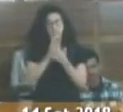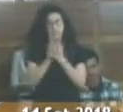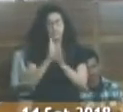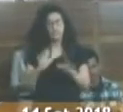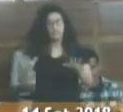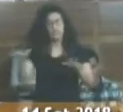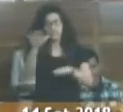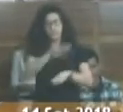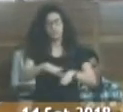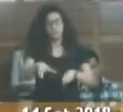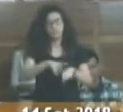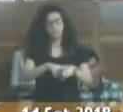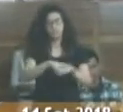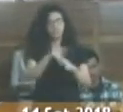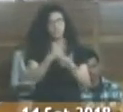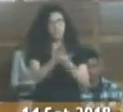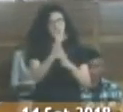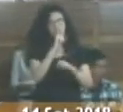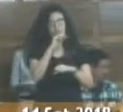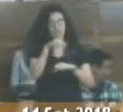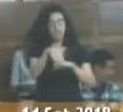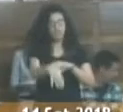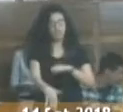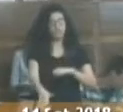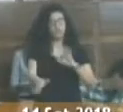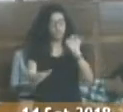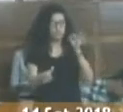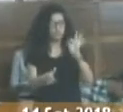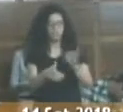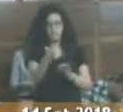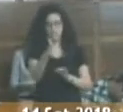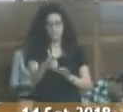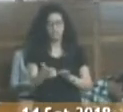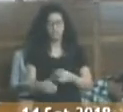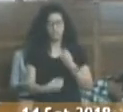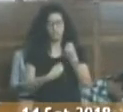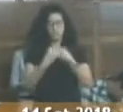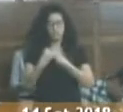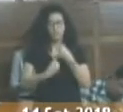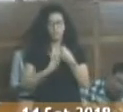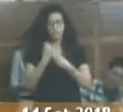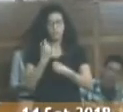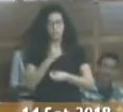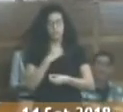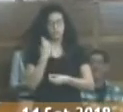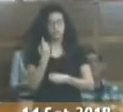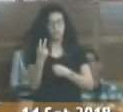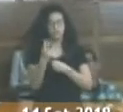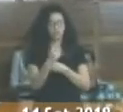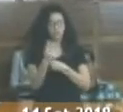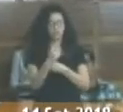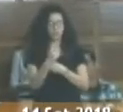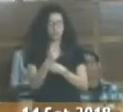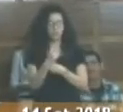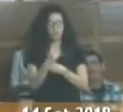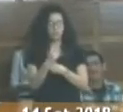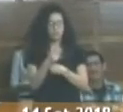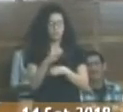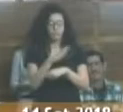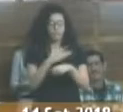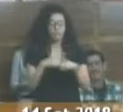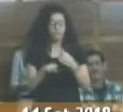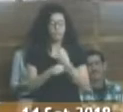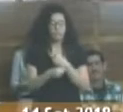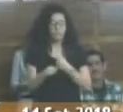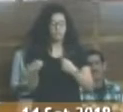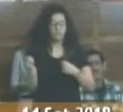área verde, acabou a cachoeira e, com certeza, não vai ter como a gente proteger a nossa bacia da